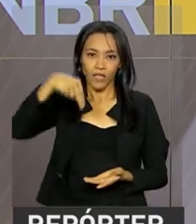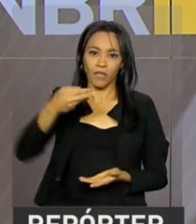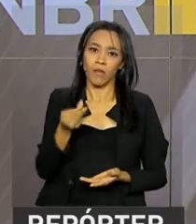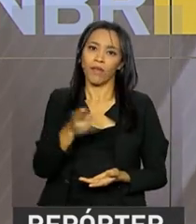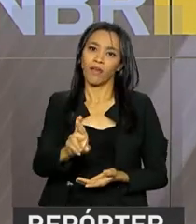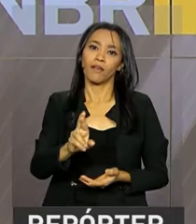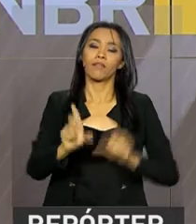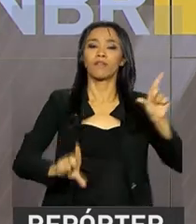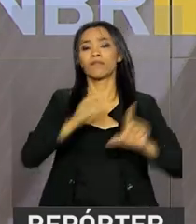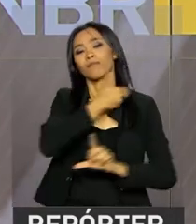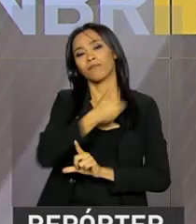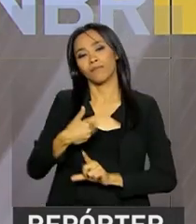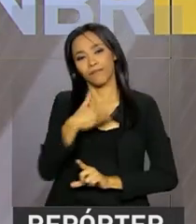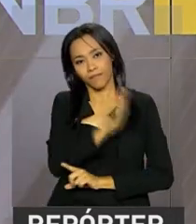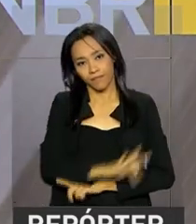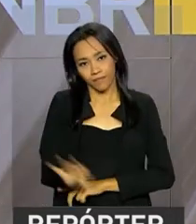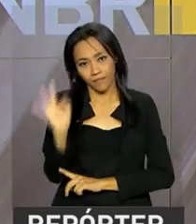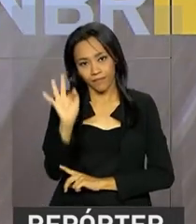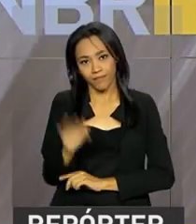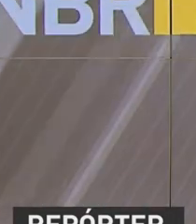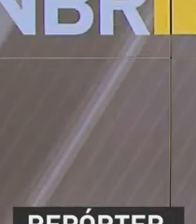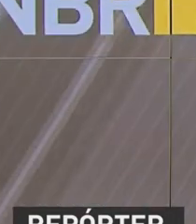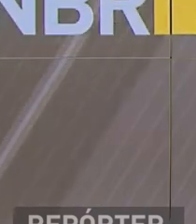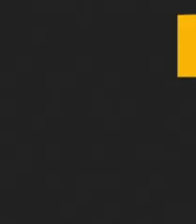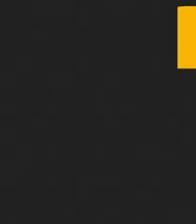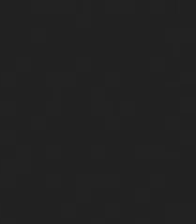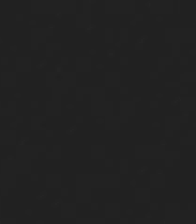na nbr a tv do governo federal